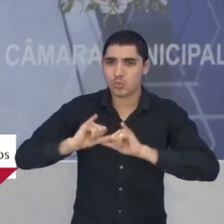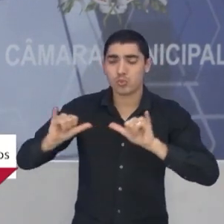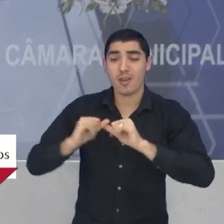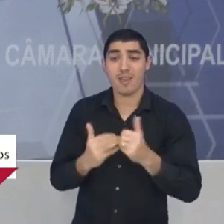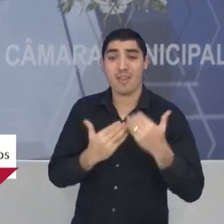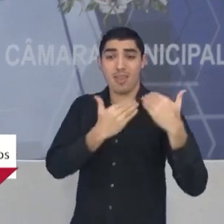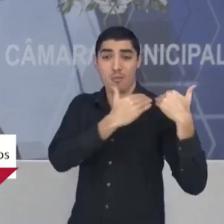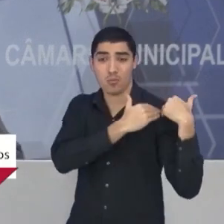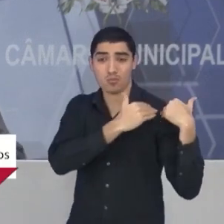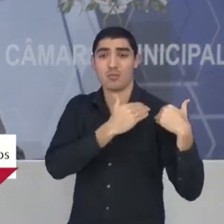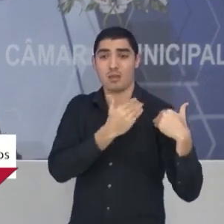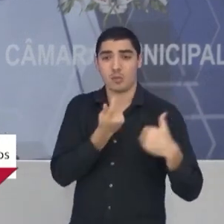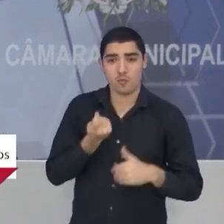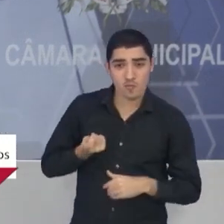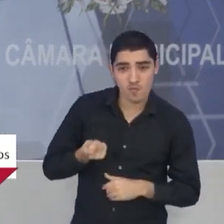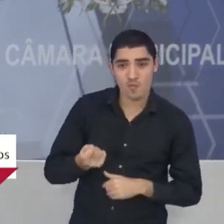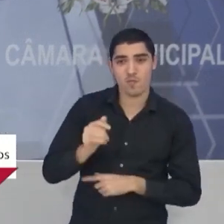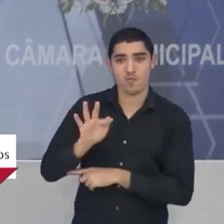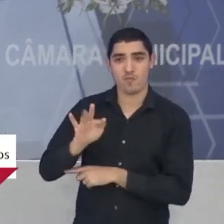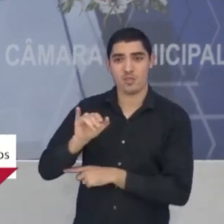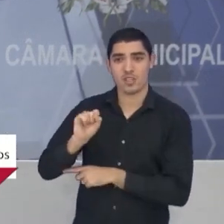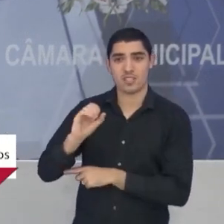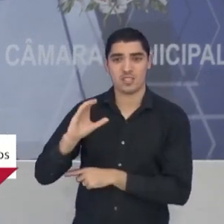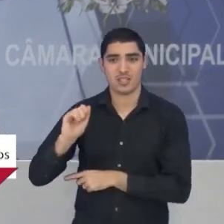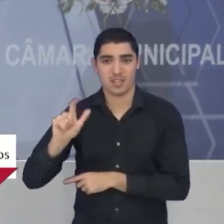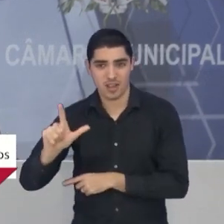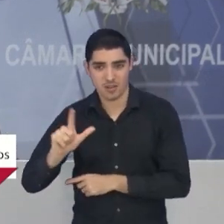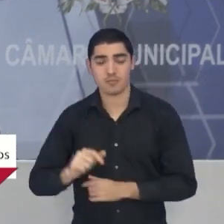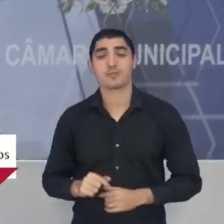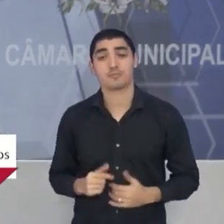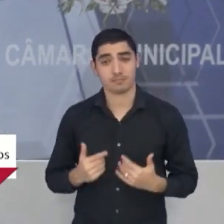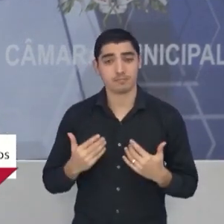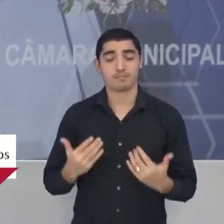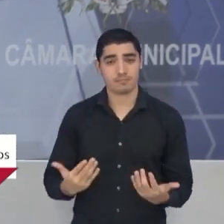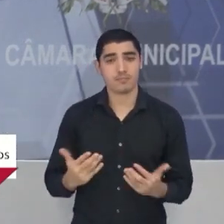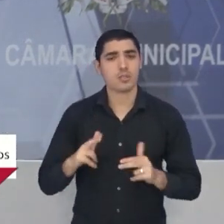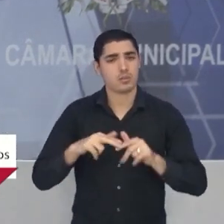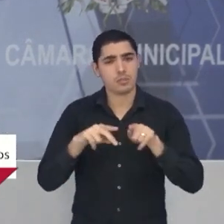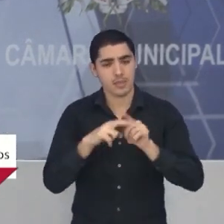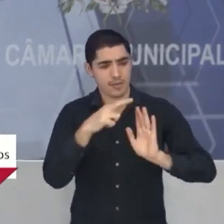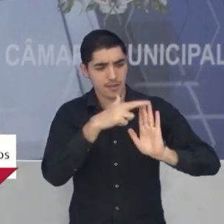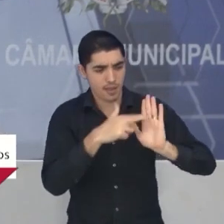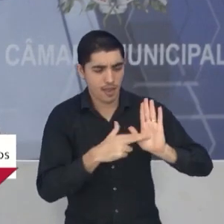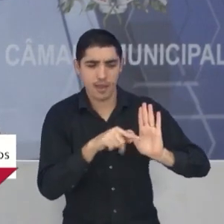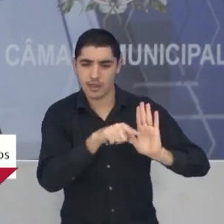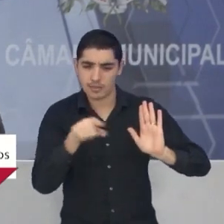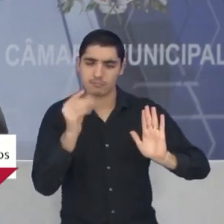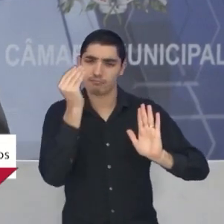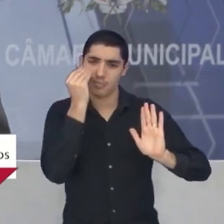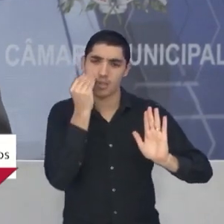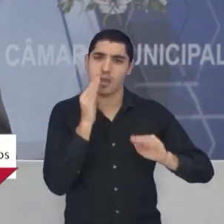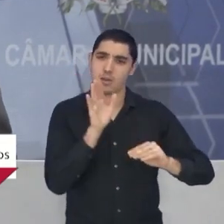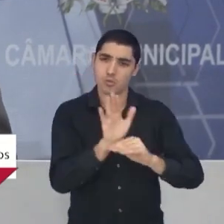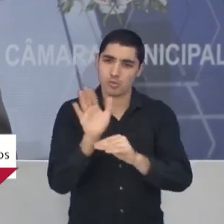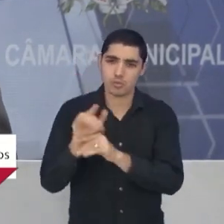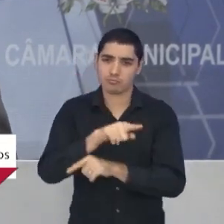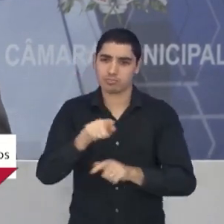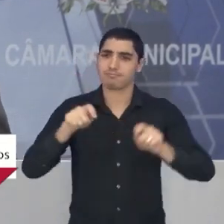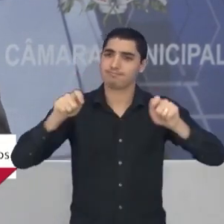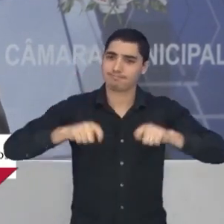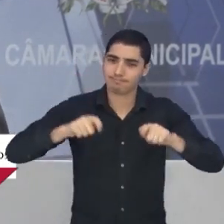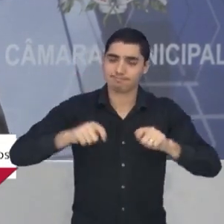e criamos também eh regras de eficiência de padronização de informações contáveis e de